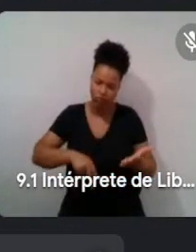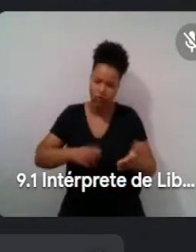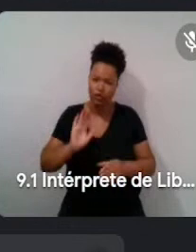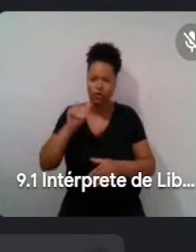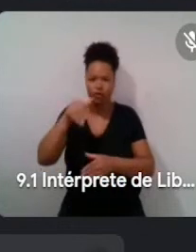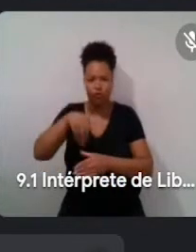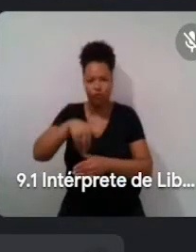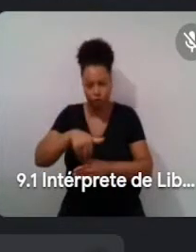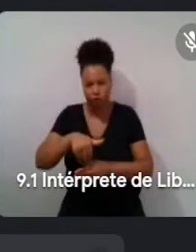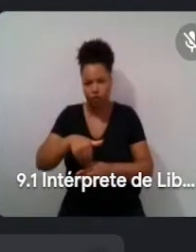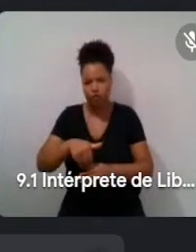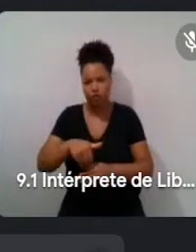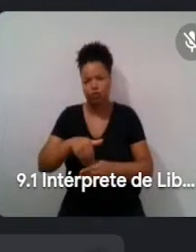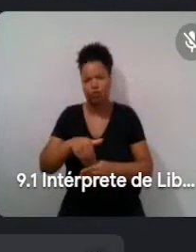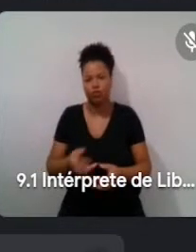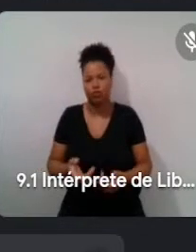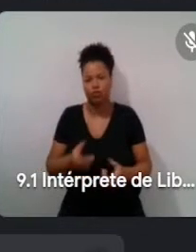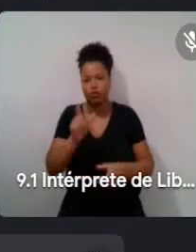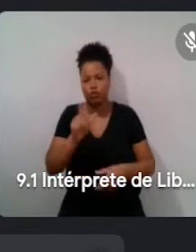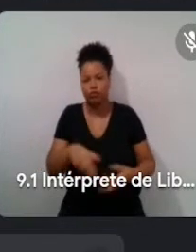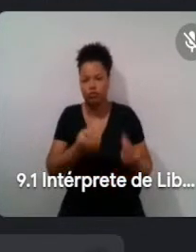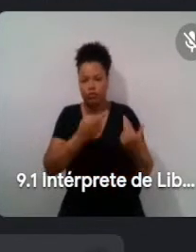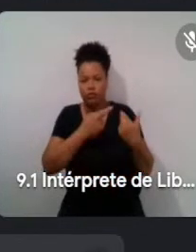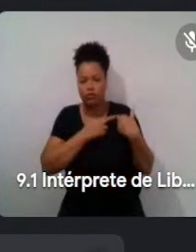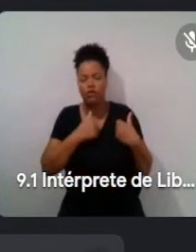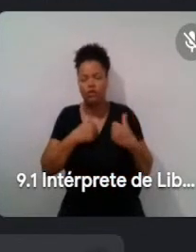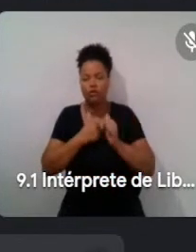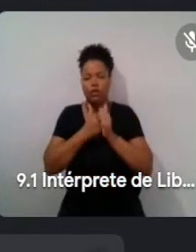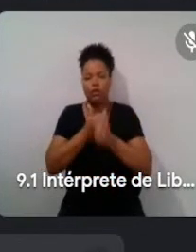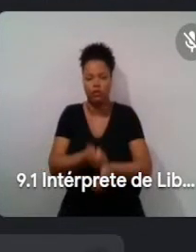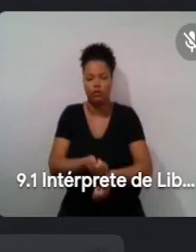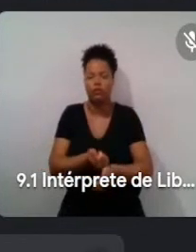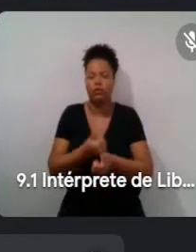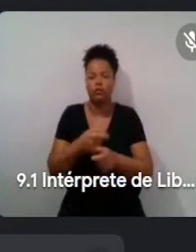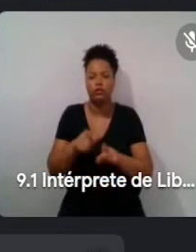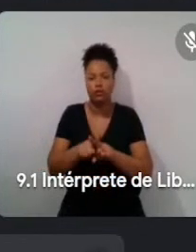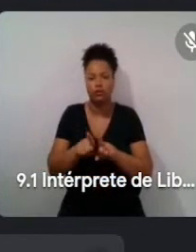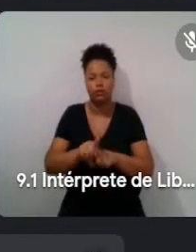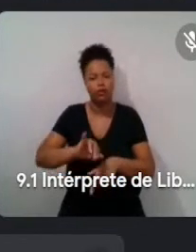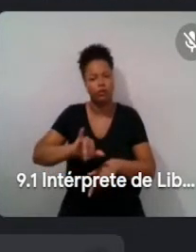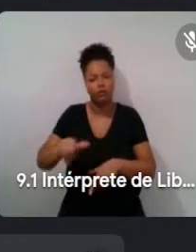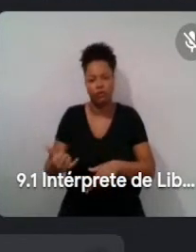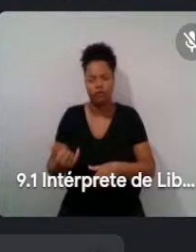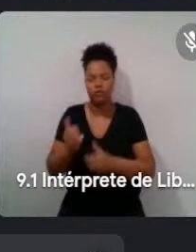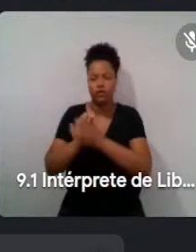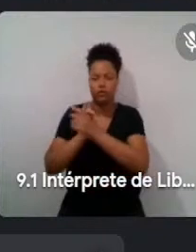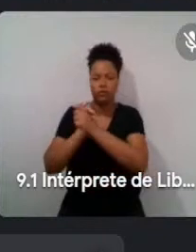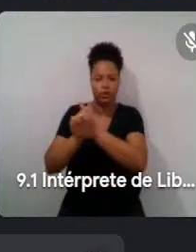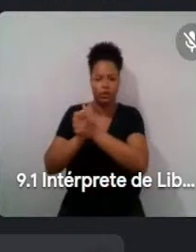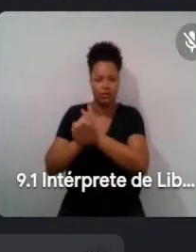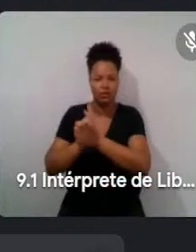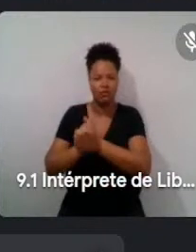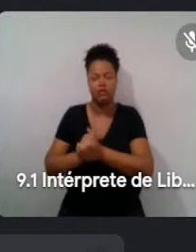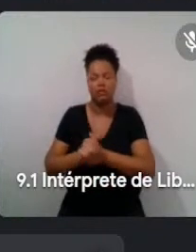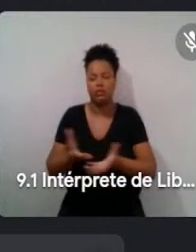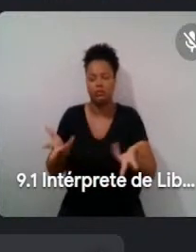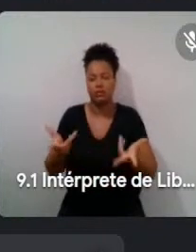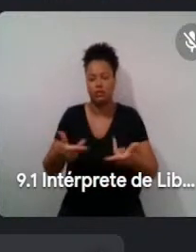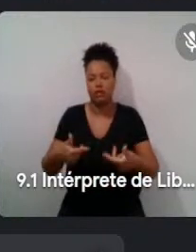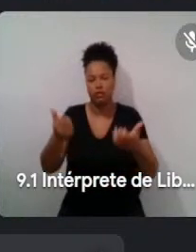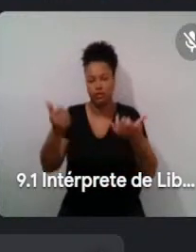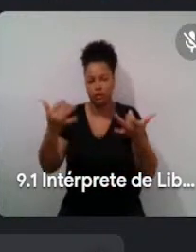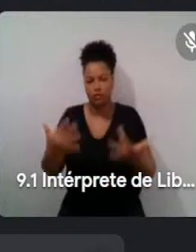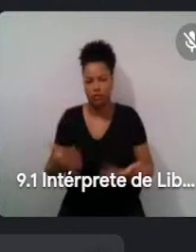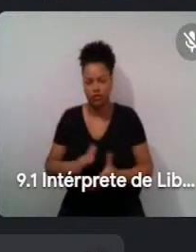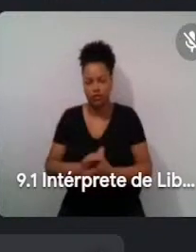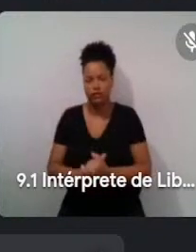acompanho integralmente. Também, na oportunidade, eu parabenizo o senhor relator pela excelente explanação. Obrigado,